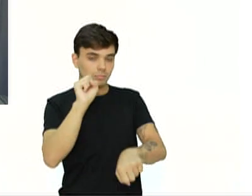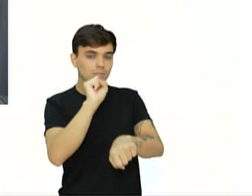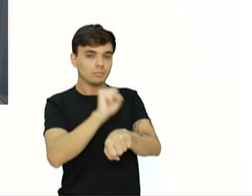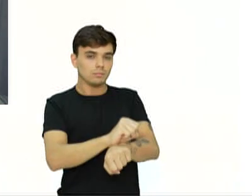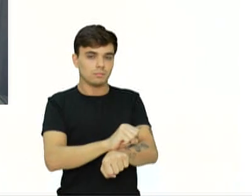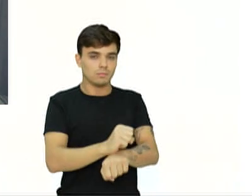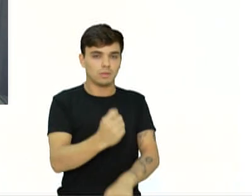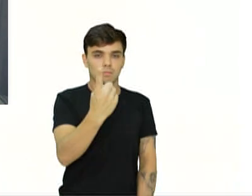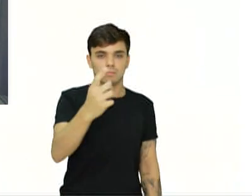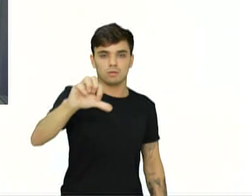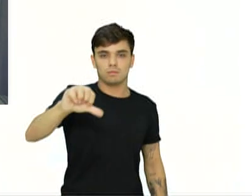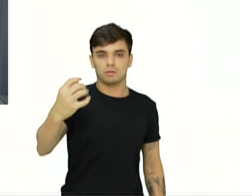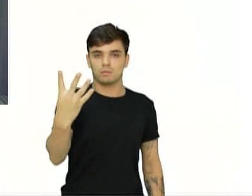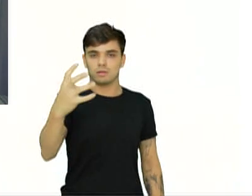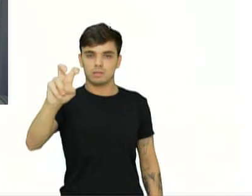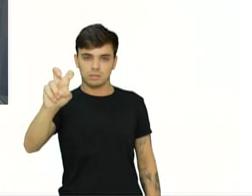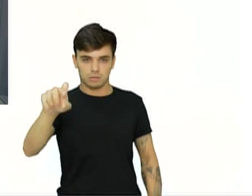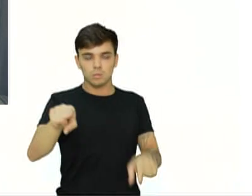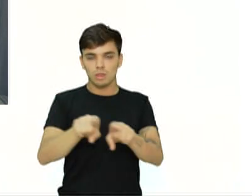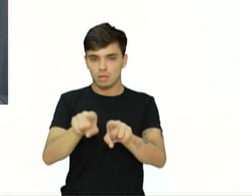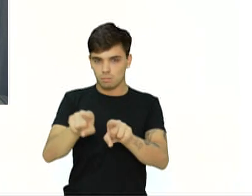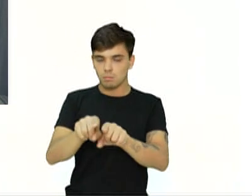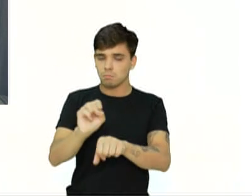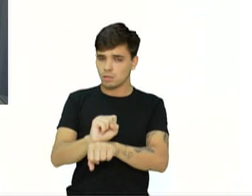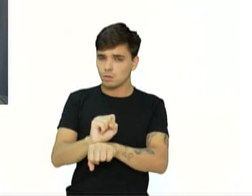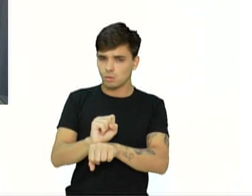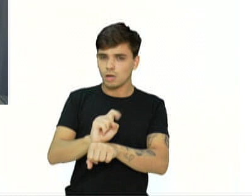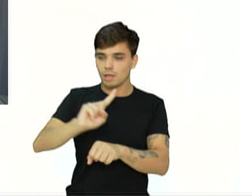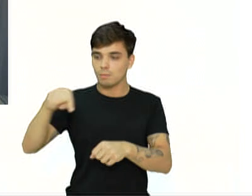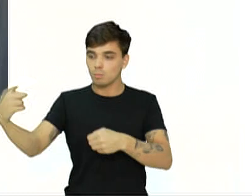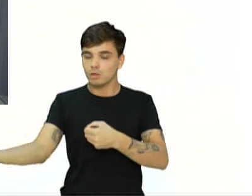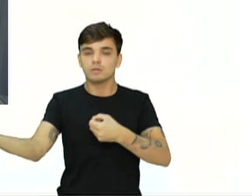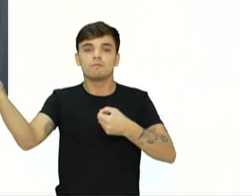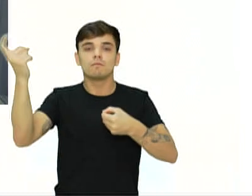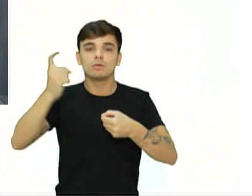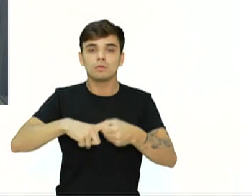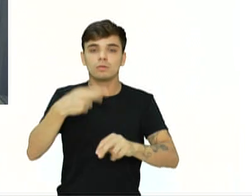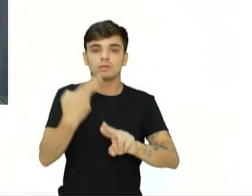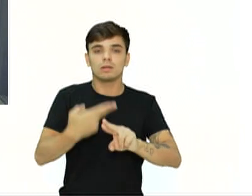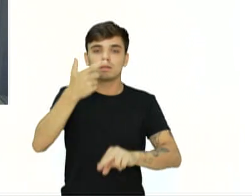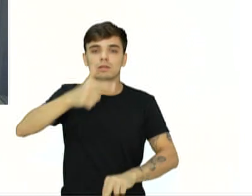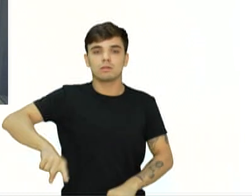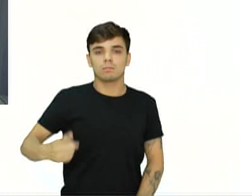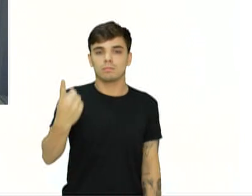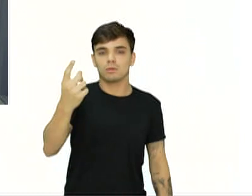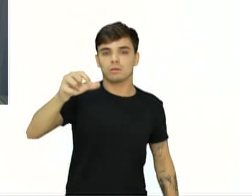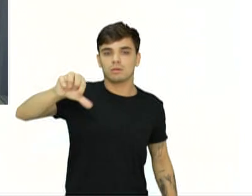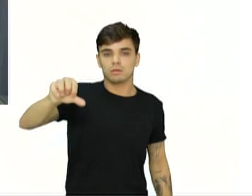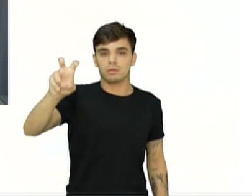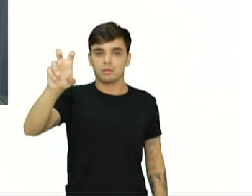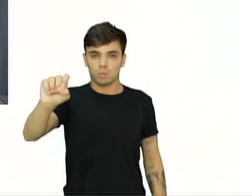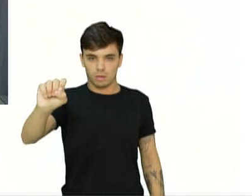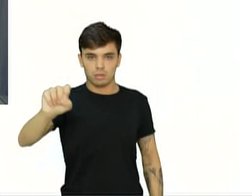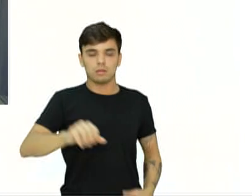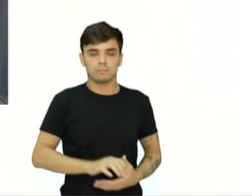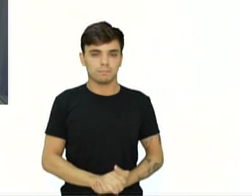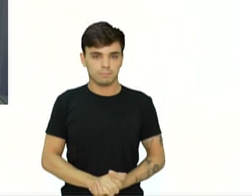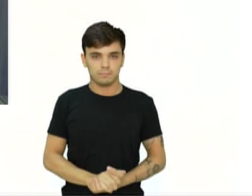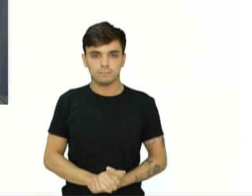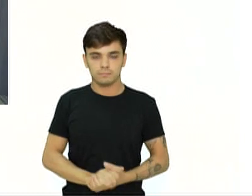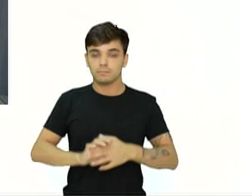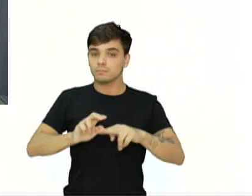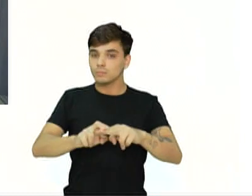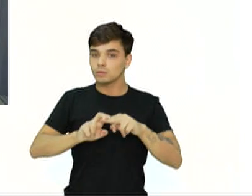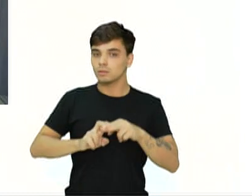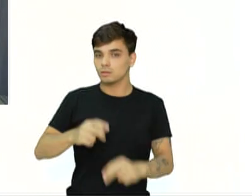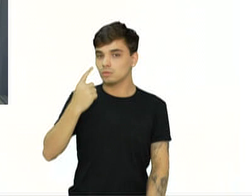em 1945 e depois voltando a ser utilizada em 1950, tá? Então,